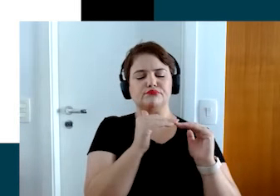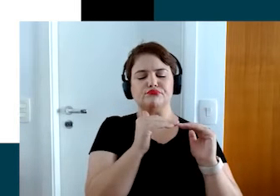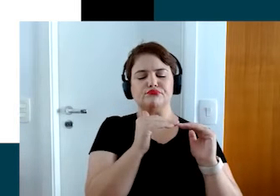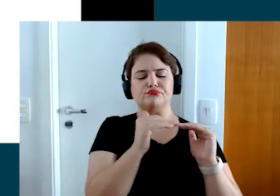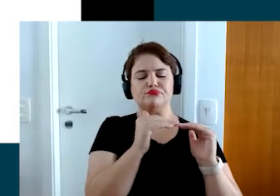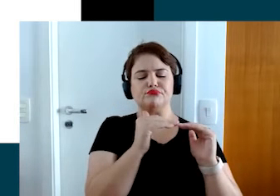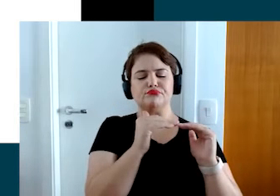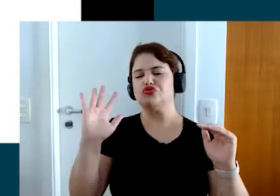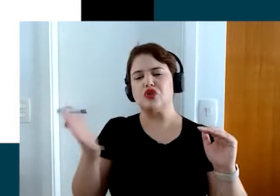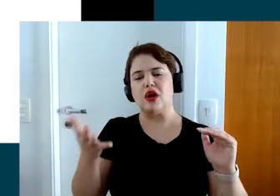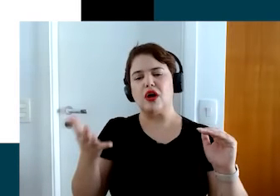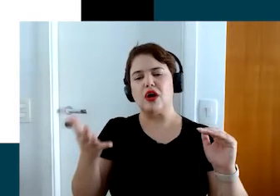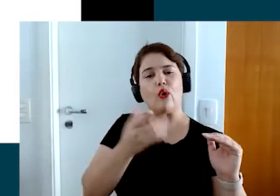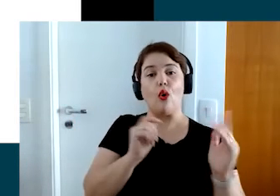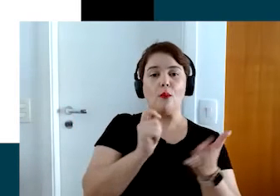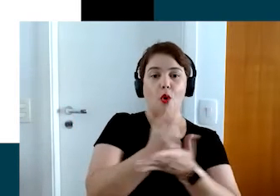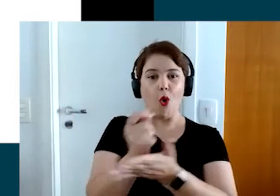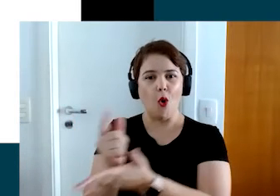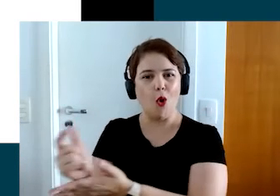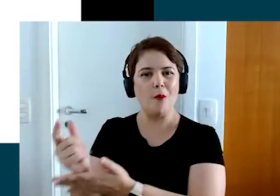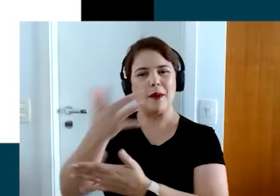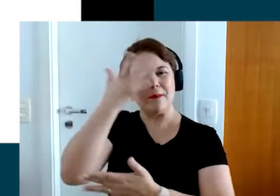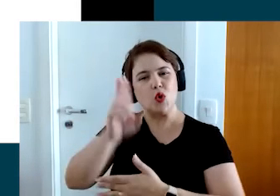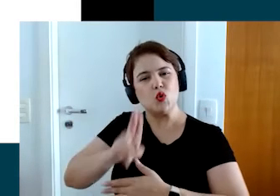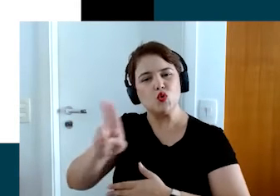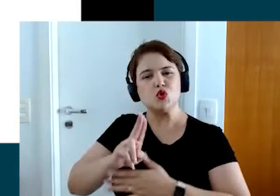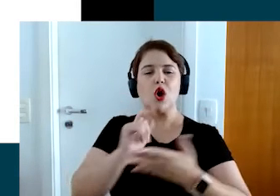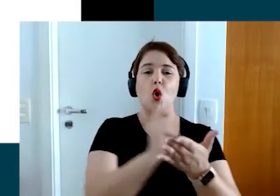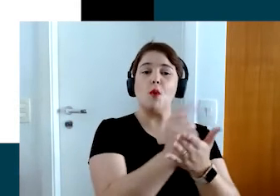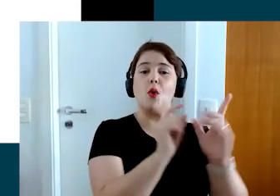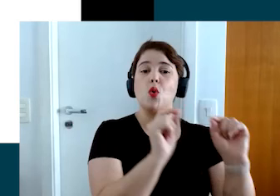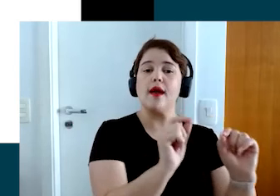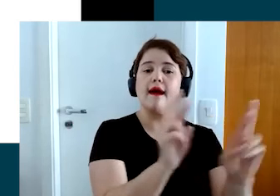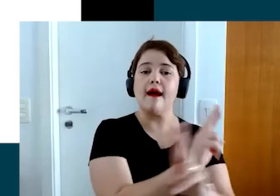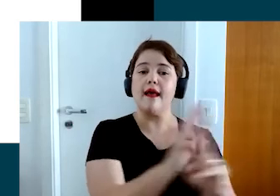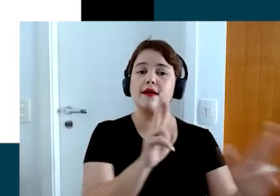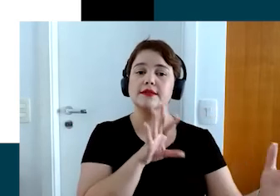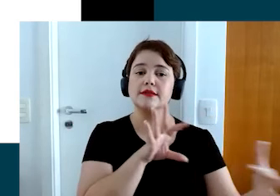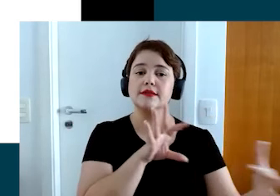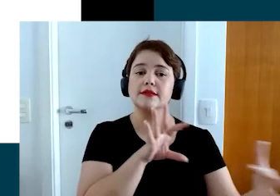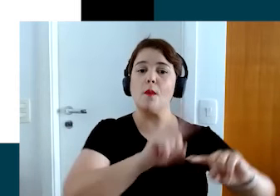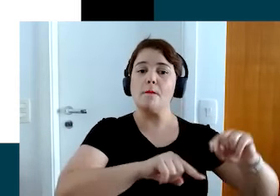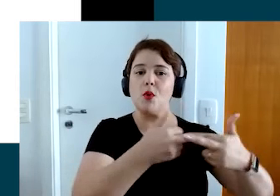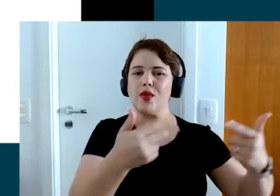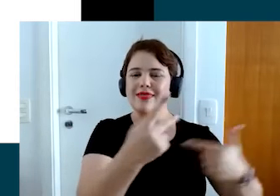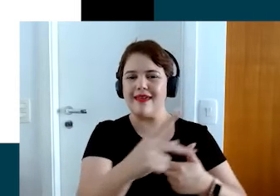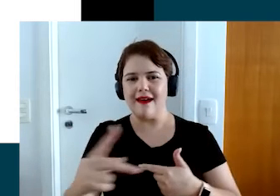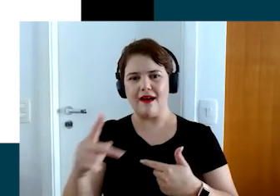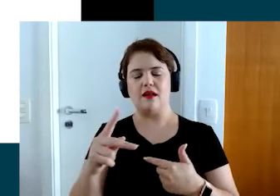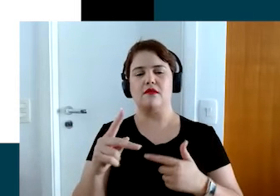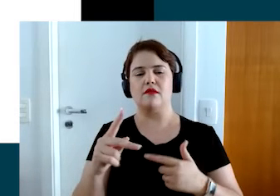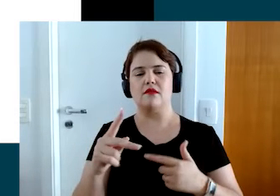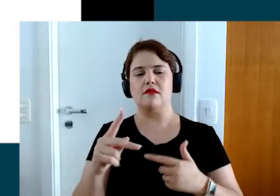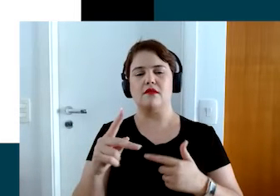de consumo, né, na forma como as pessoas, o consumidor, ele se relacionava ali com o seu produto ou serviço. Mas hoje em